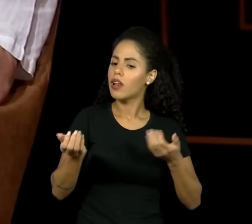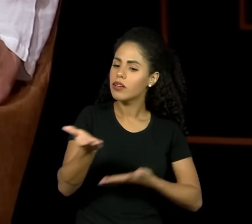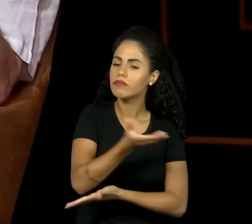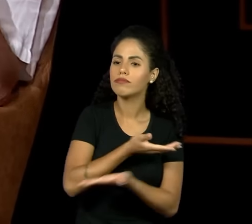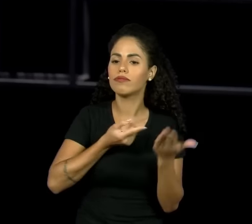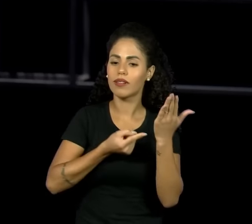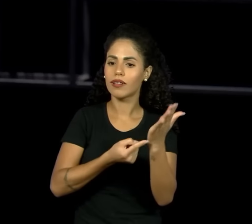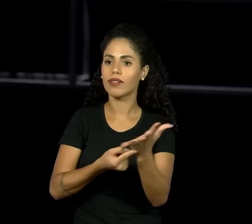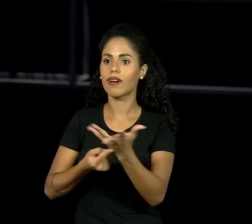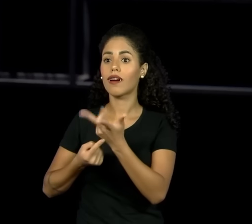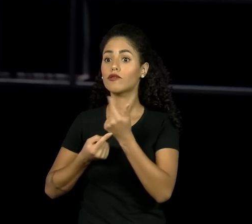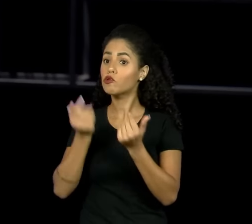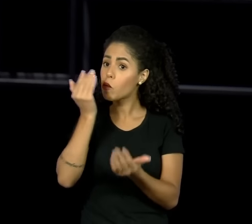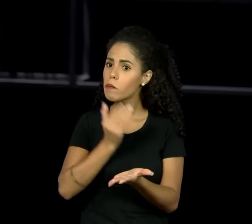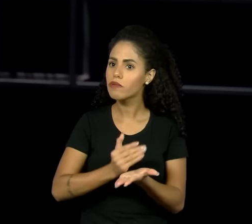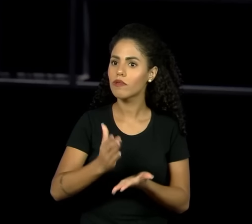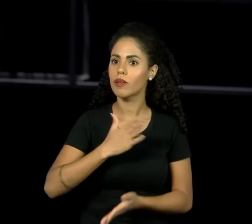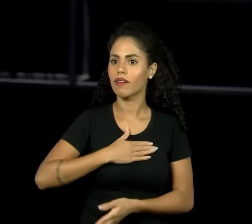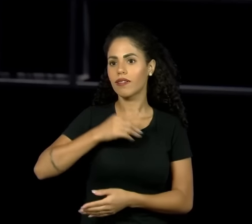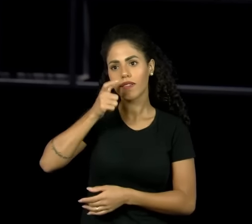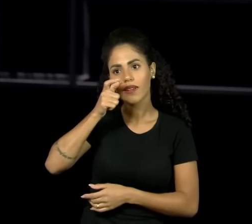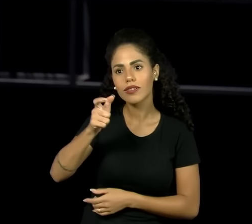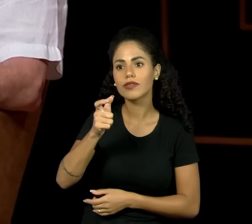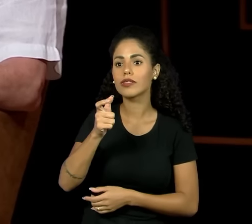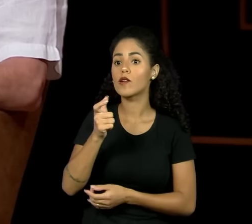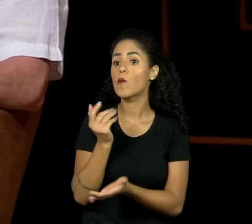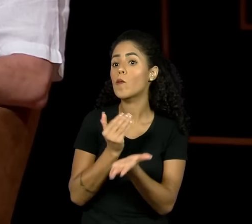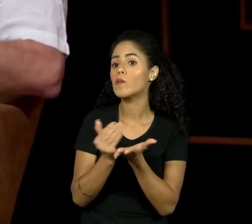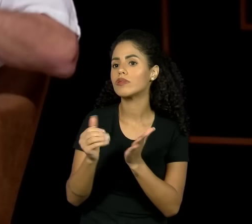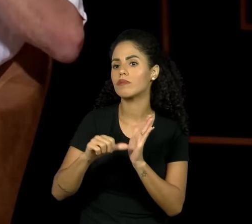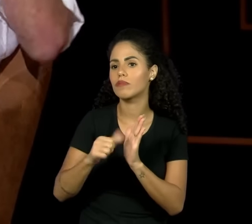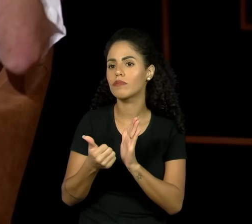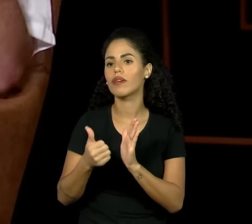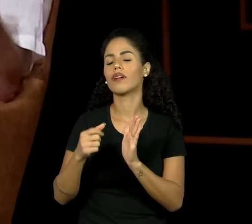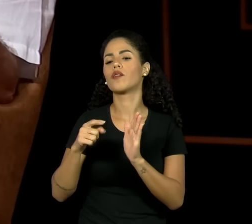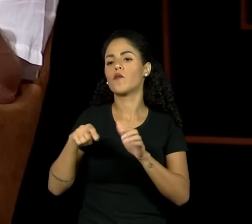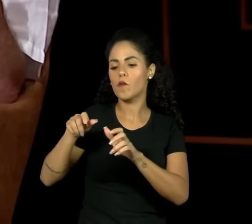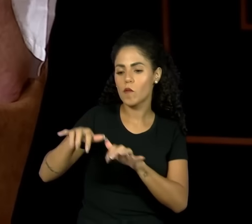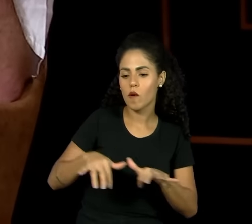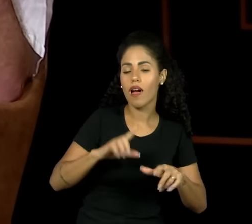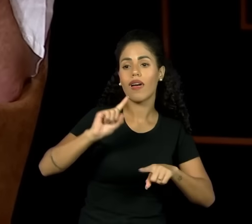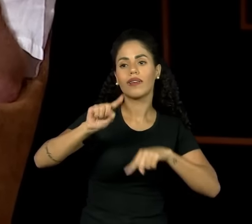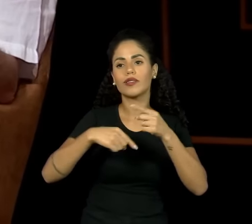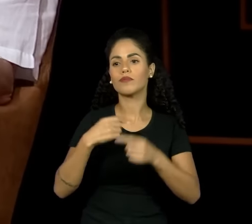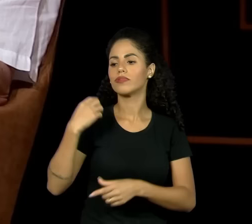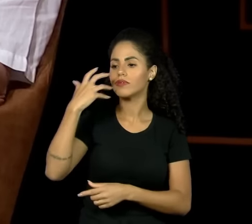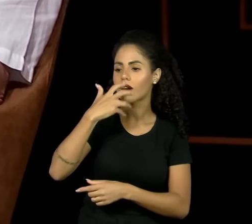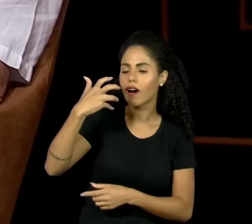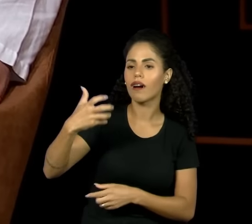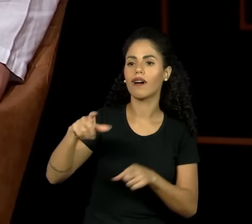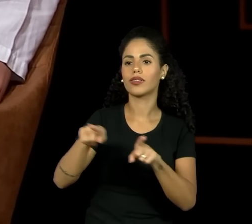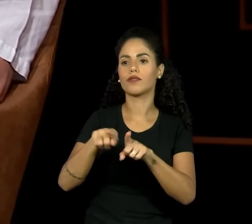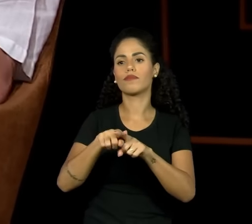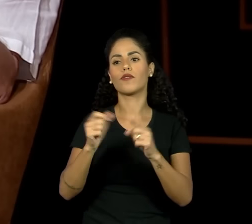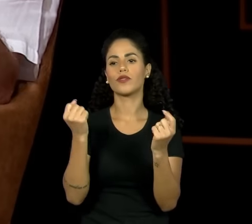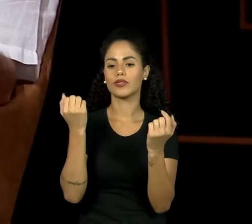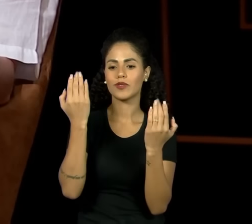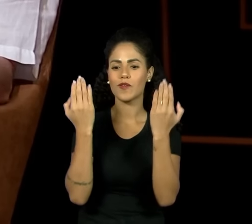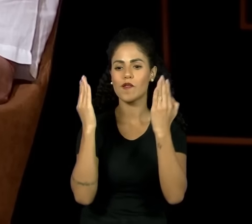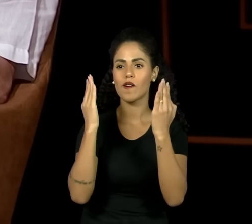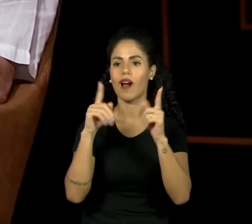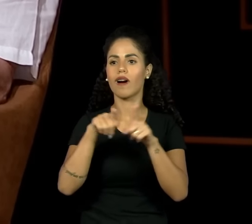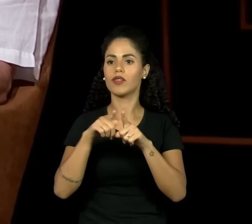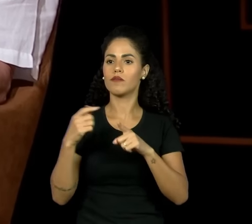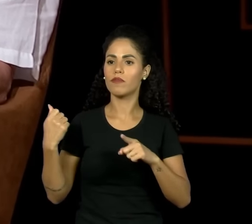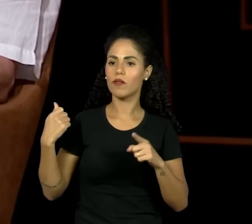arte começou comecei a fazer aula de piano depois eu fiz canto depois eu fiz Coral depois eu fui pra guitarra violão e